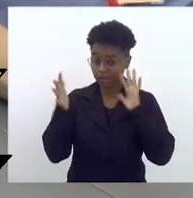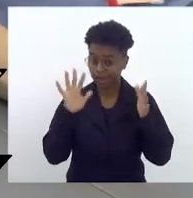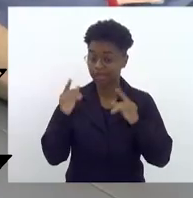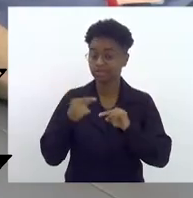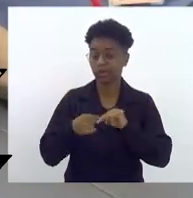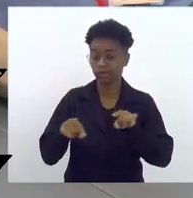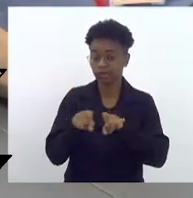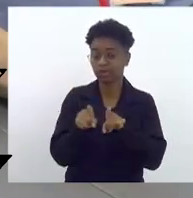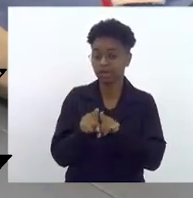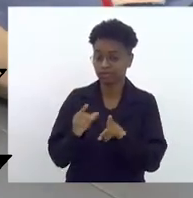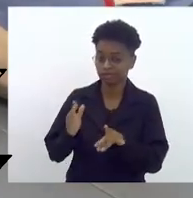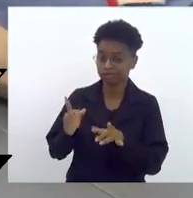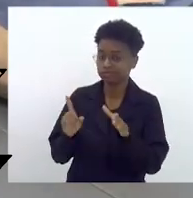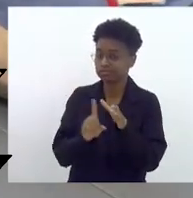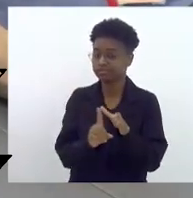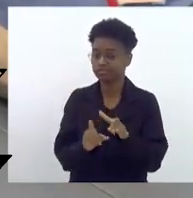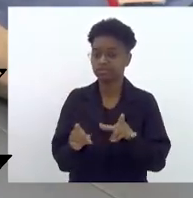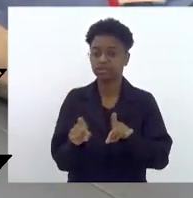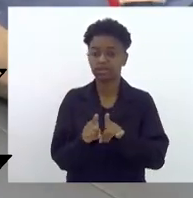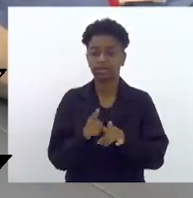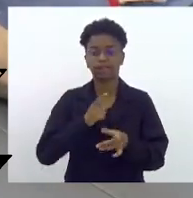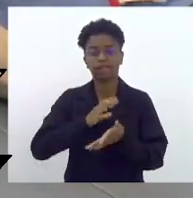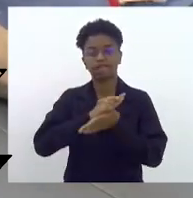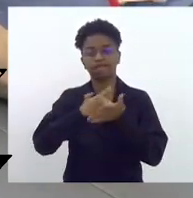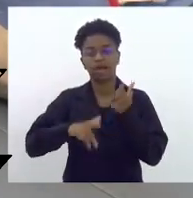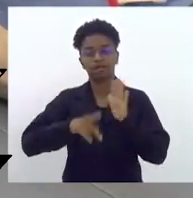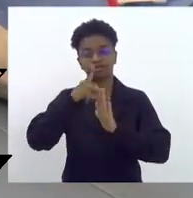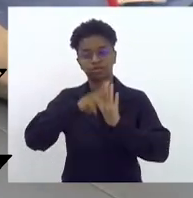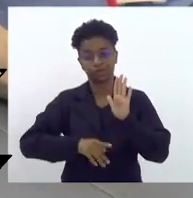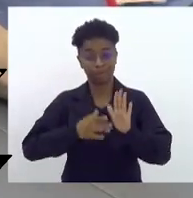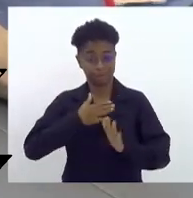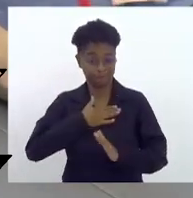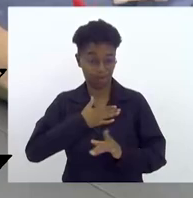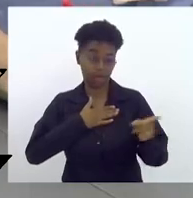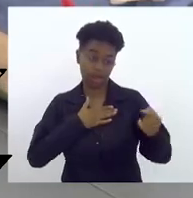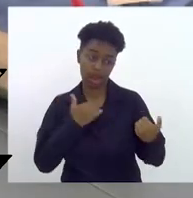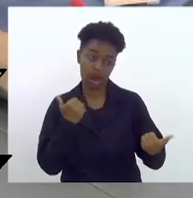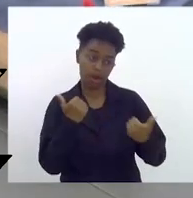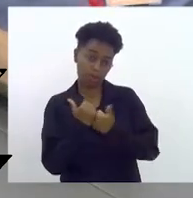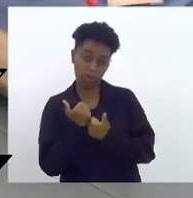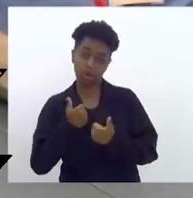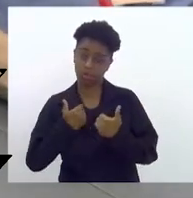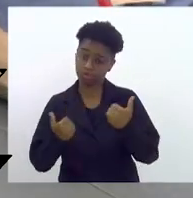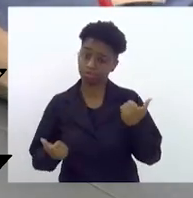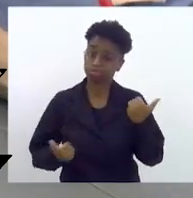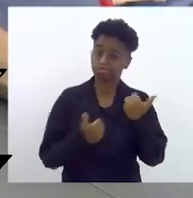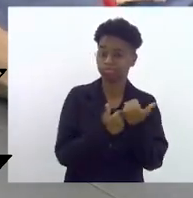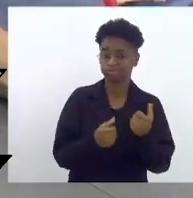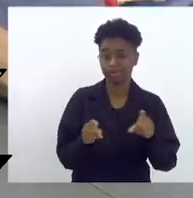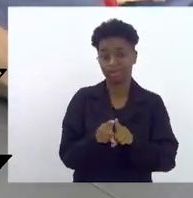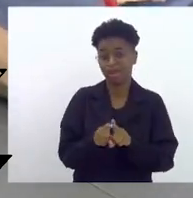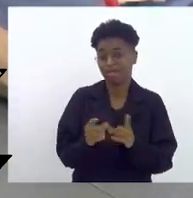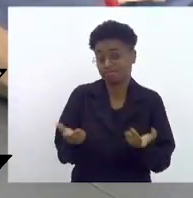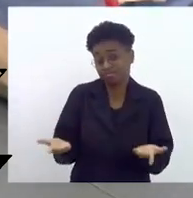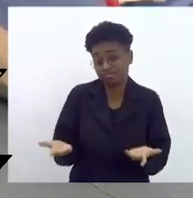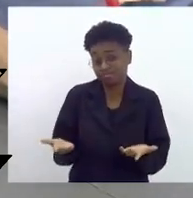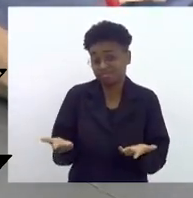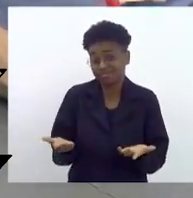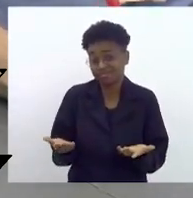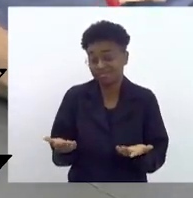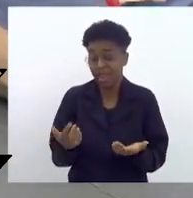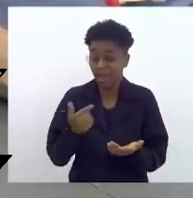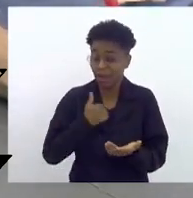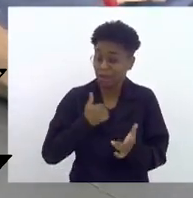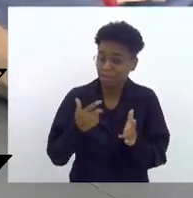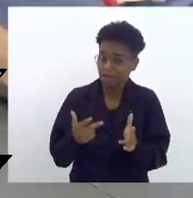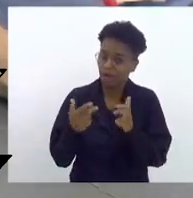e vários projetos meus Deputado foi o autor eu também fui com autor de projetos dele então eu vejo